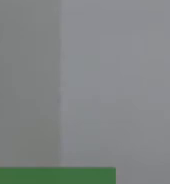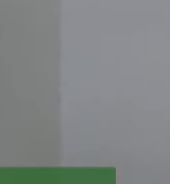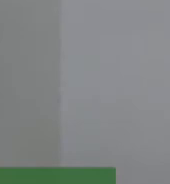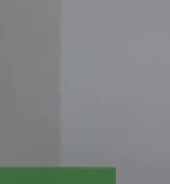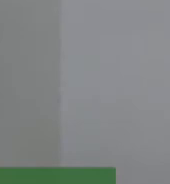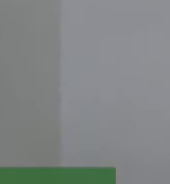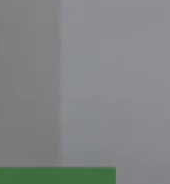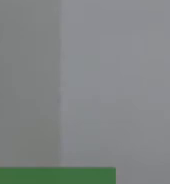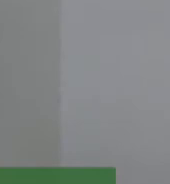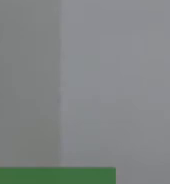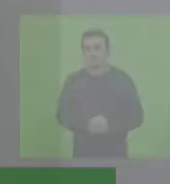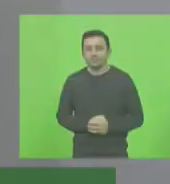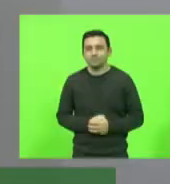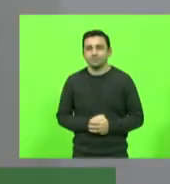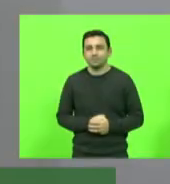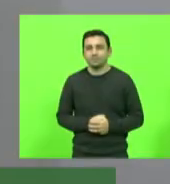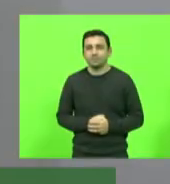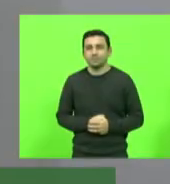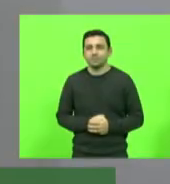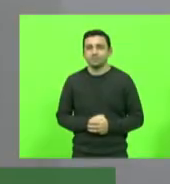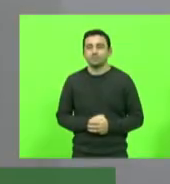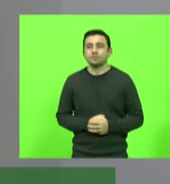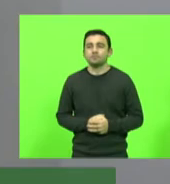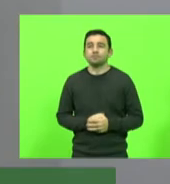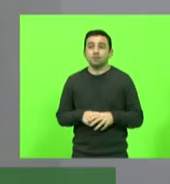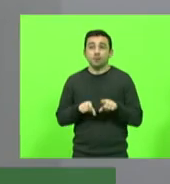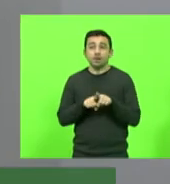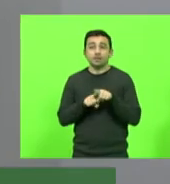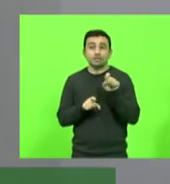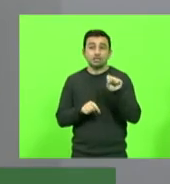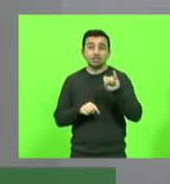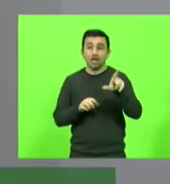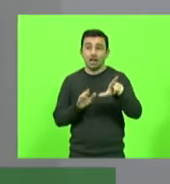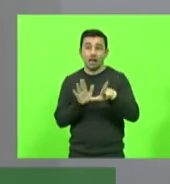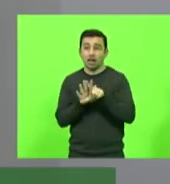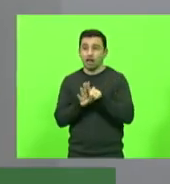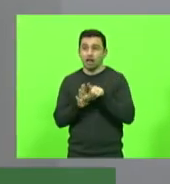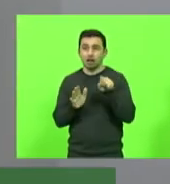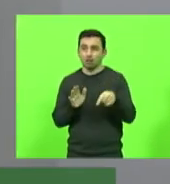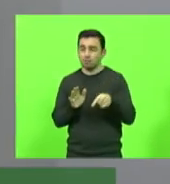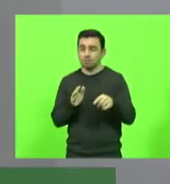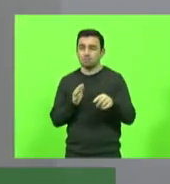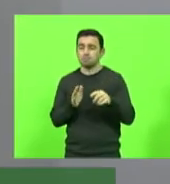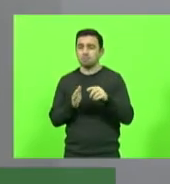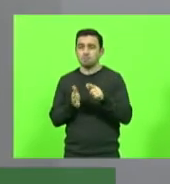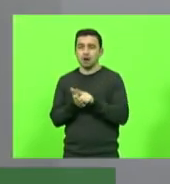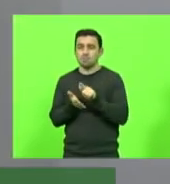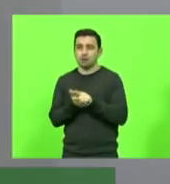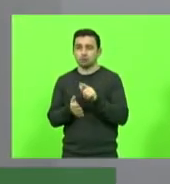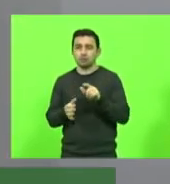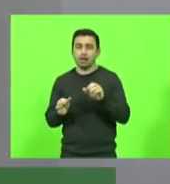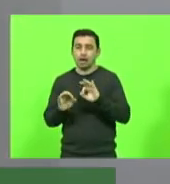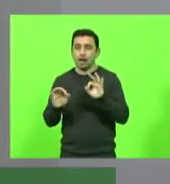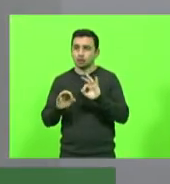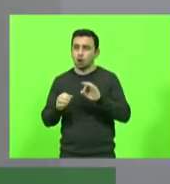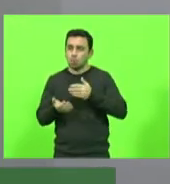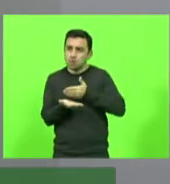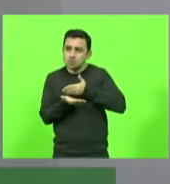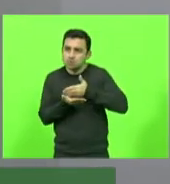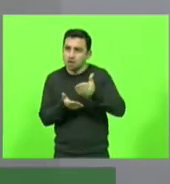não sair do papel, será um avanço fictício. Os gestores e os conselhos de assistência